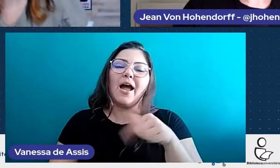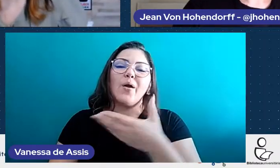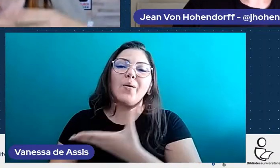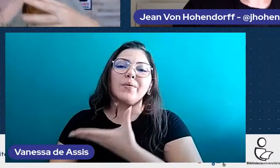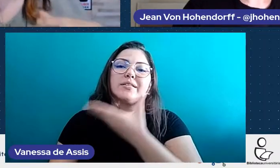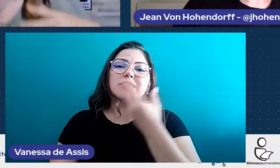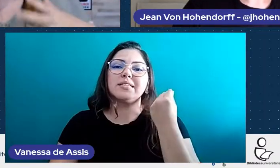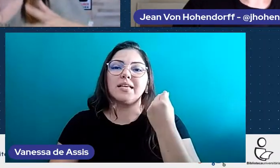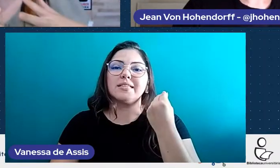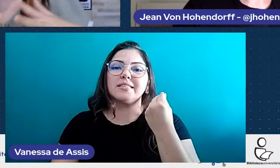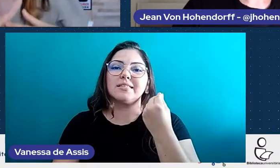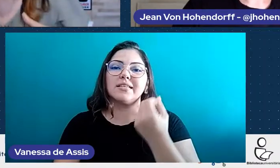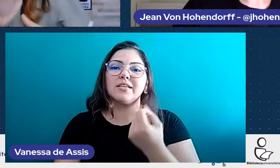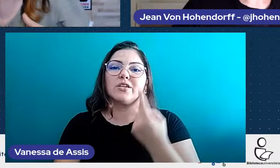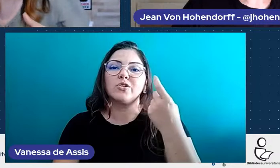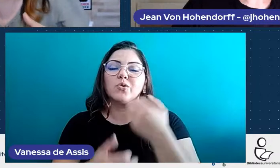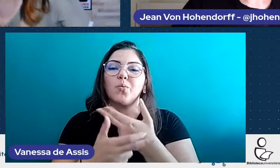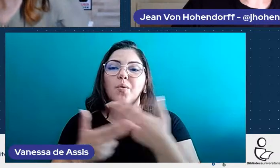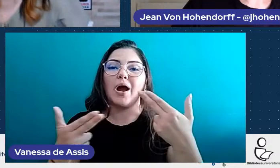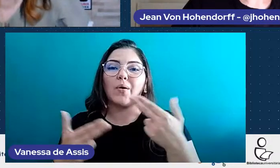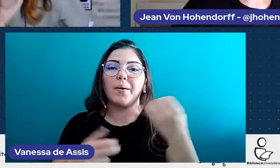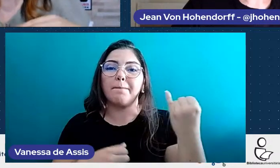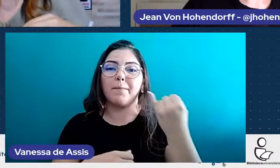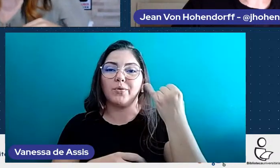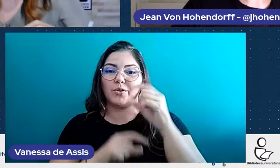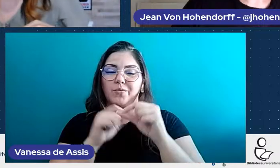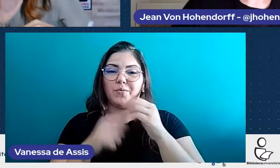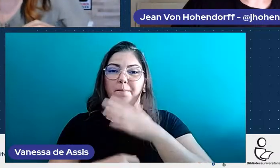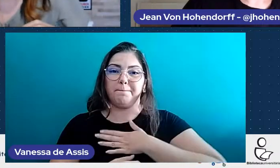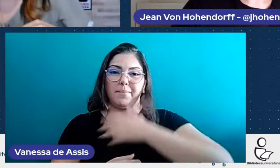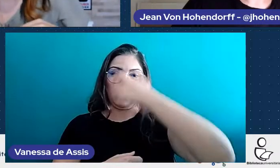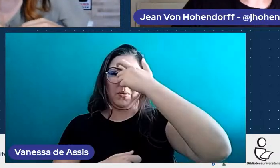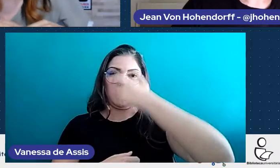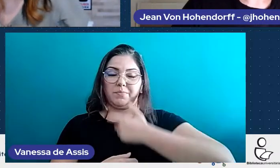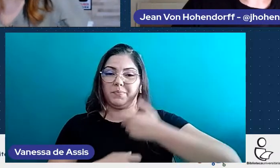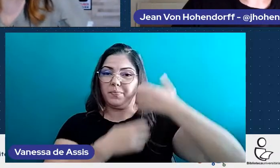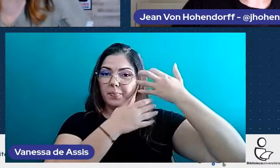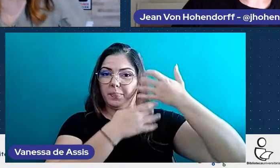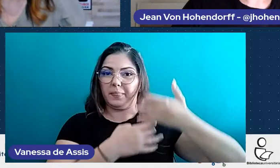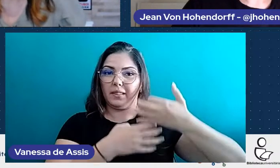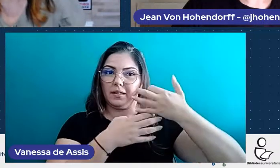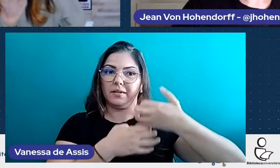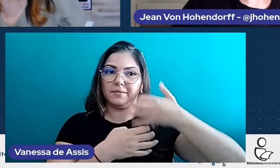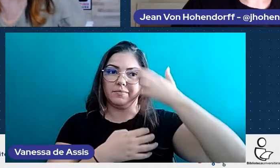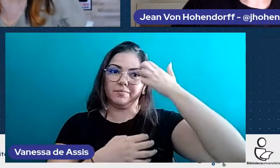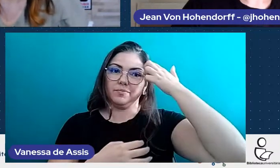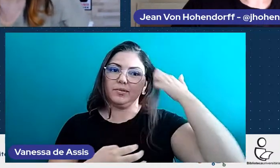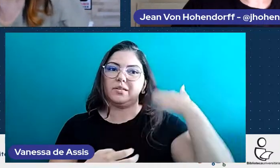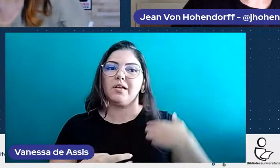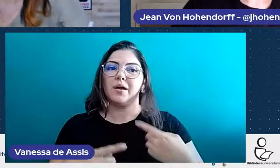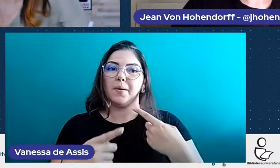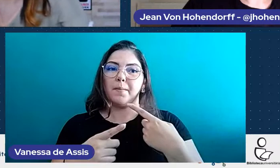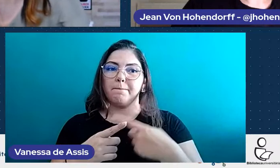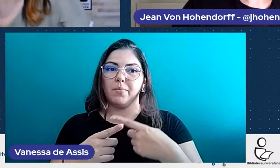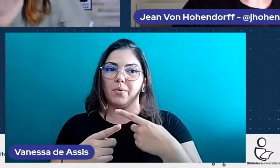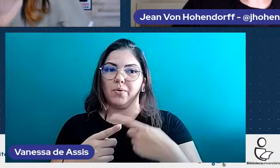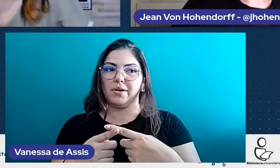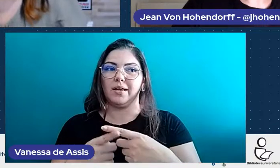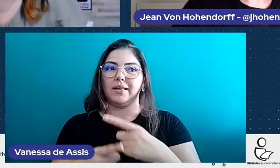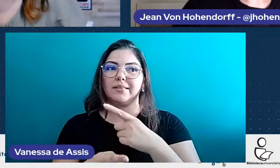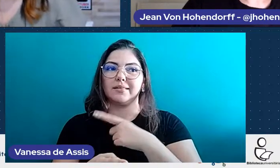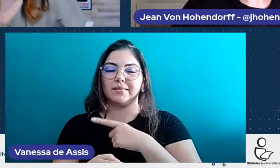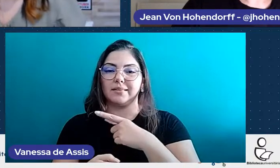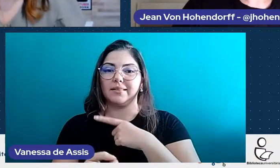fundamental, que foi fazer minha auto-audiodescrição. Professor, nós temos aqui na nossa audiência muitas pessoas com